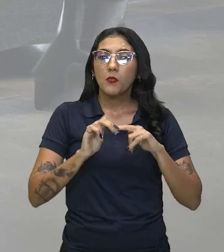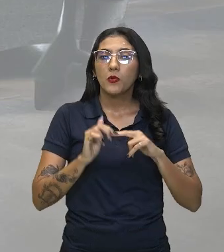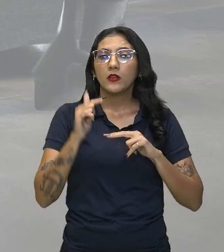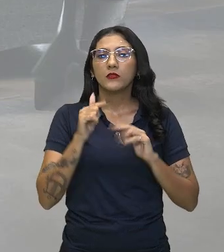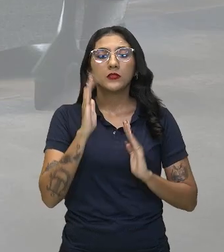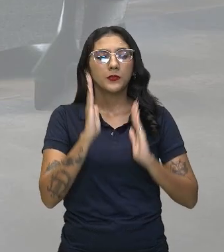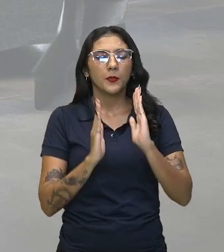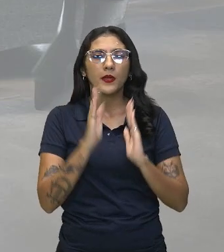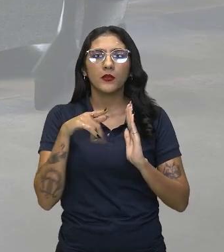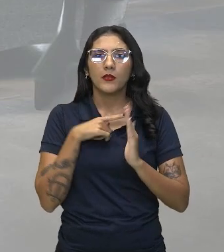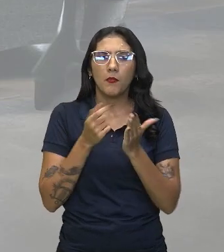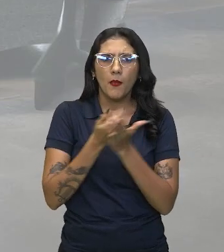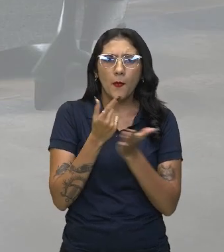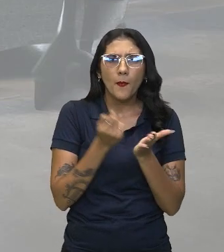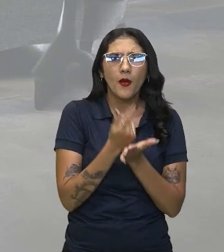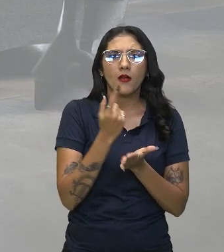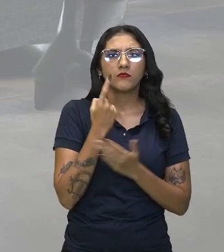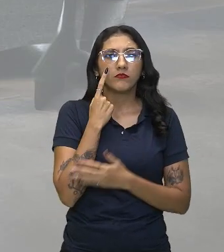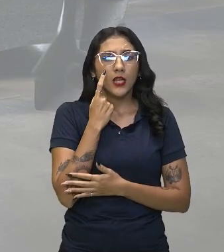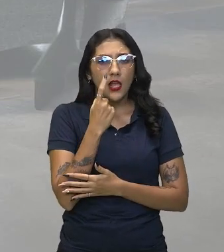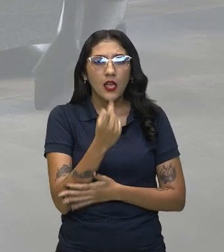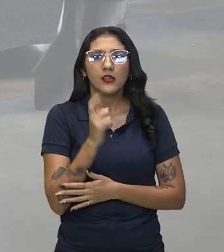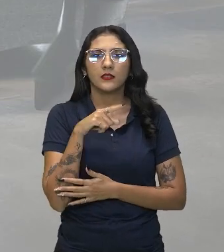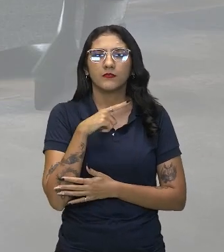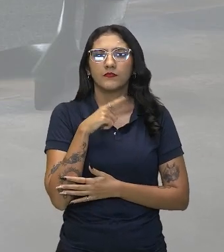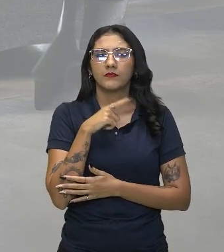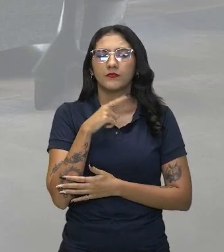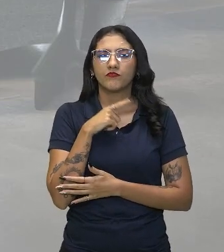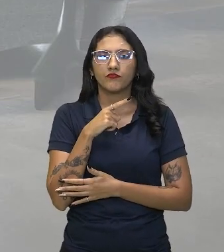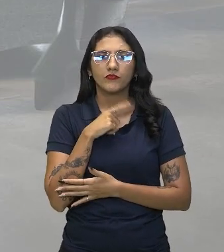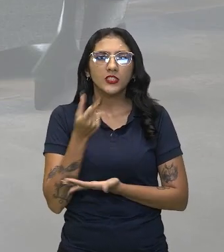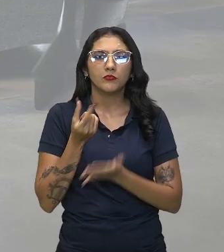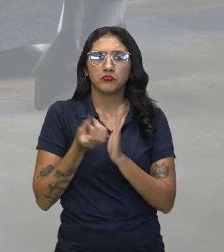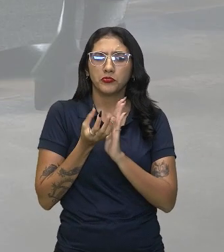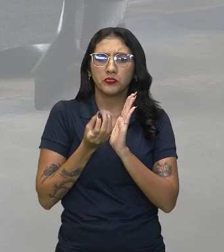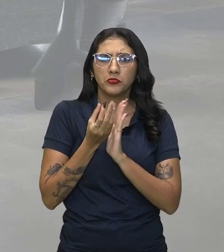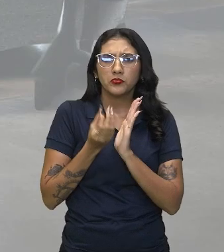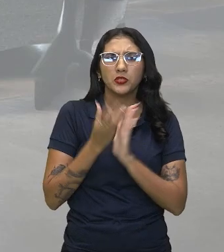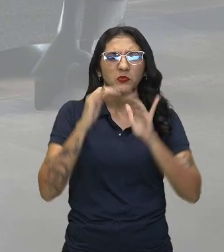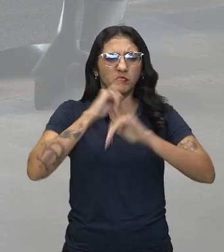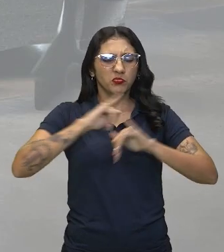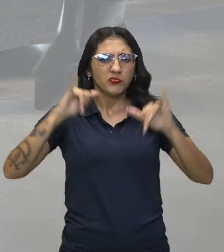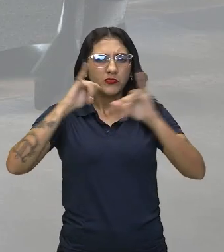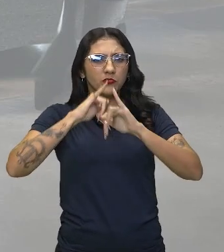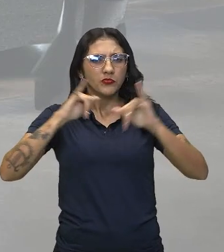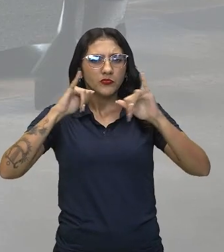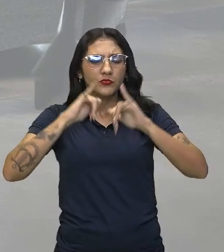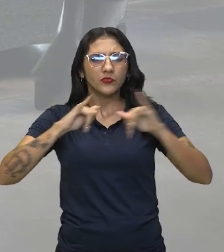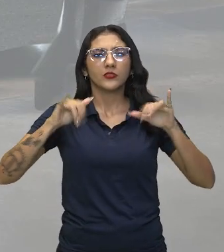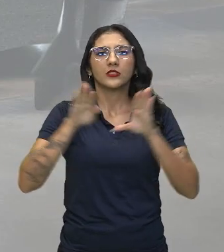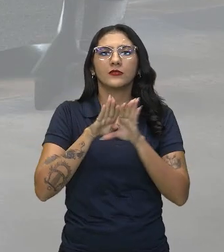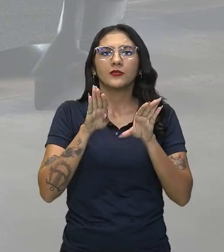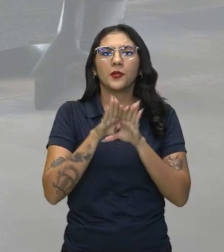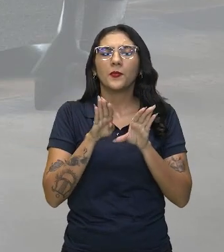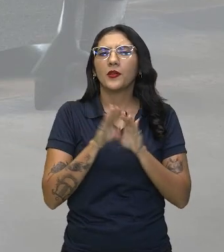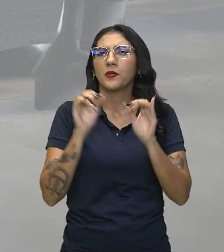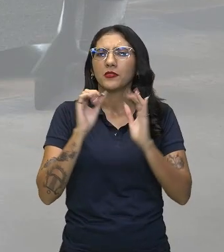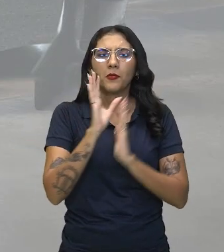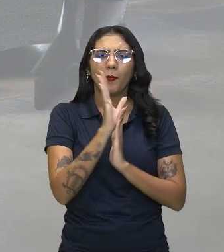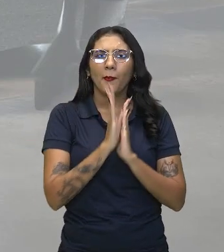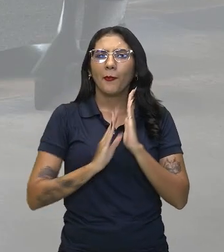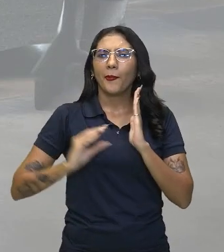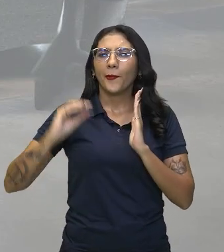vai ser bastante propagado. As propagandas norte-americanas, elas vão vender o estilo de